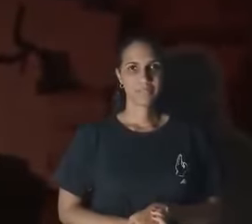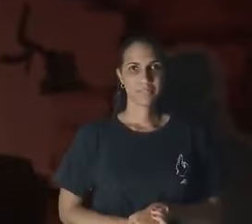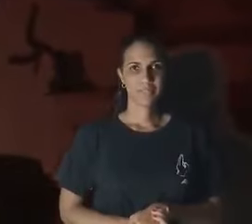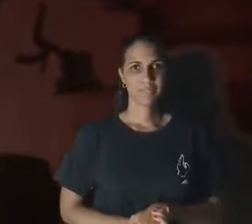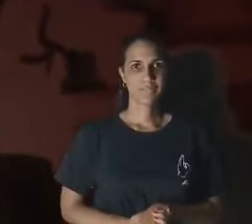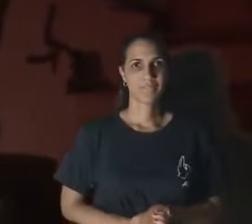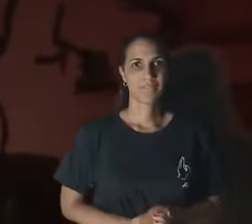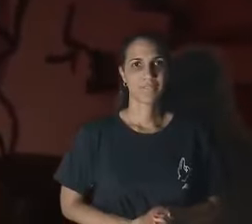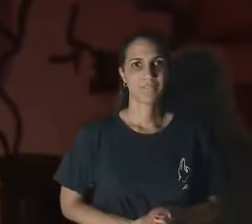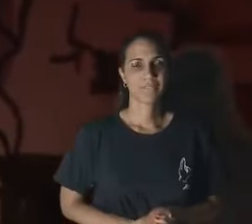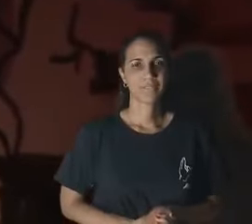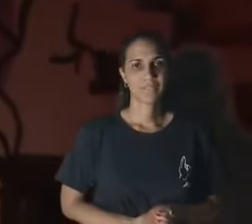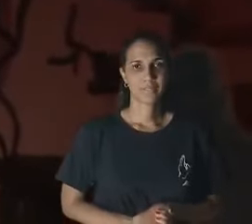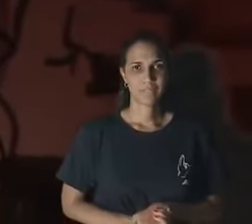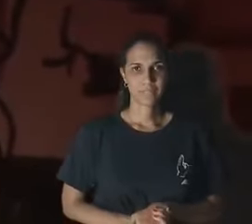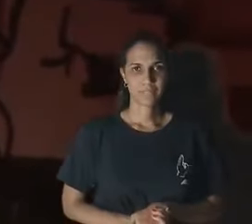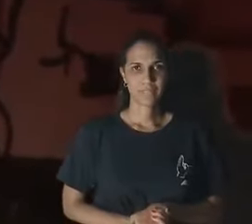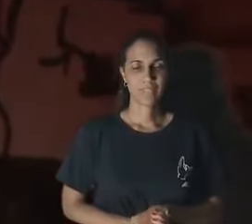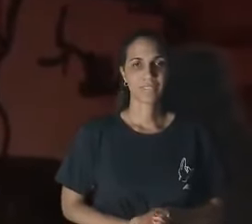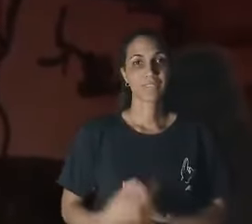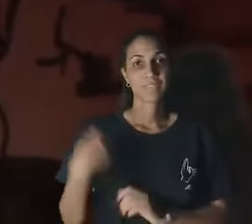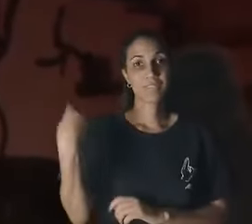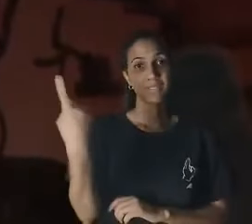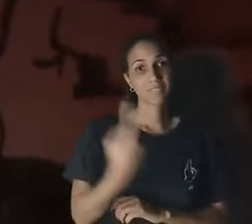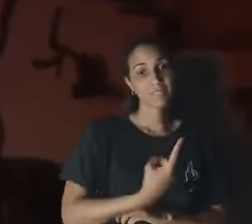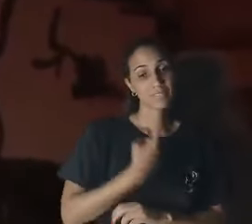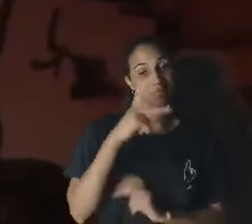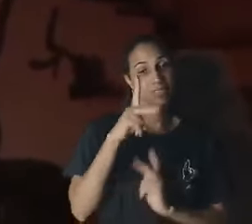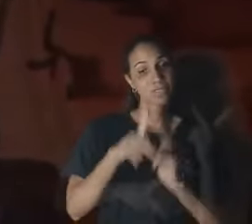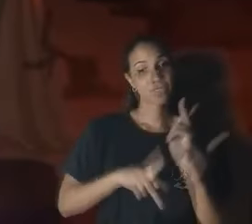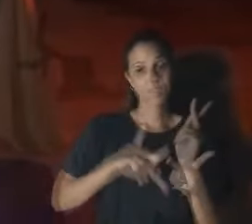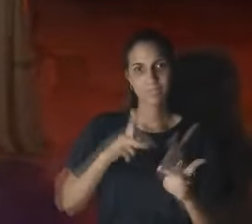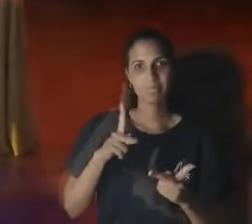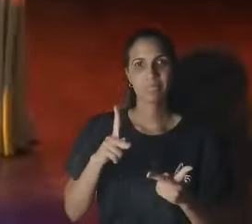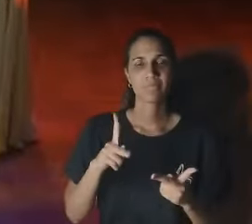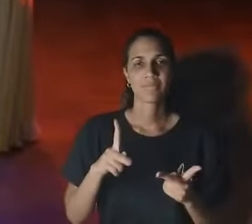Vós sois nação eleita,